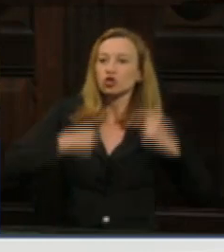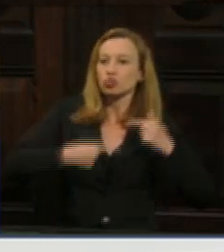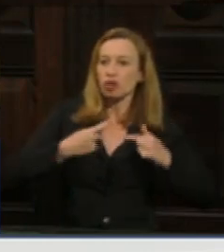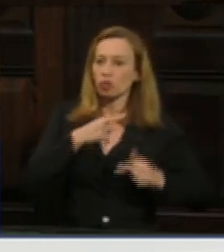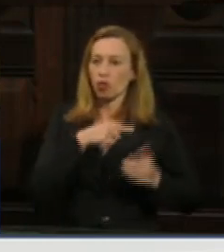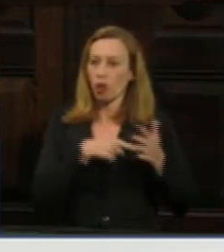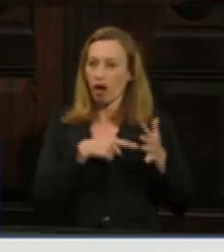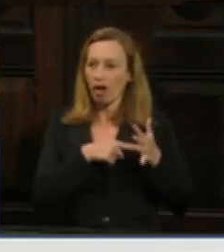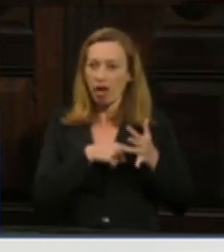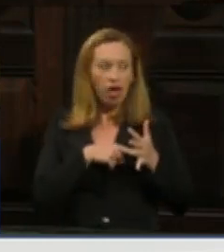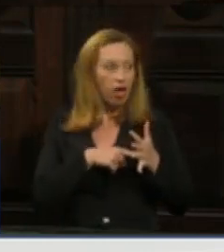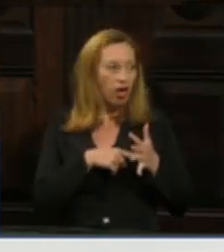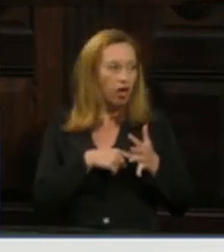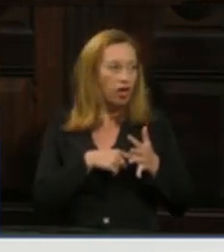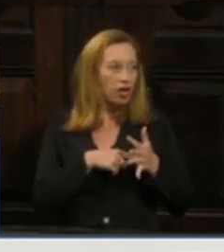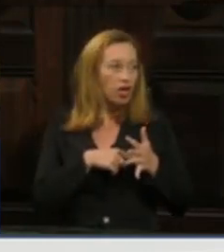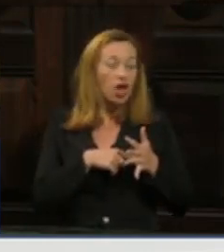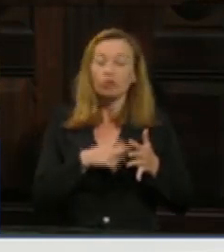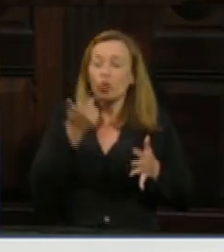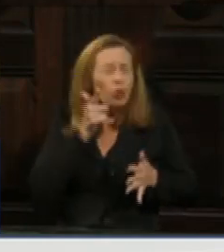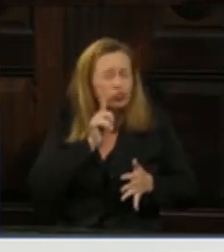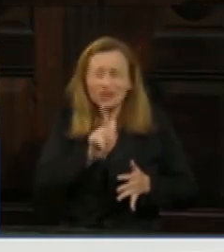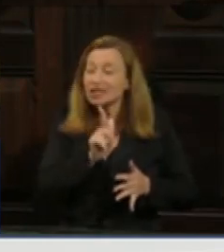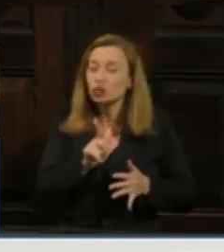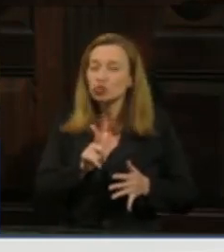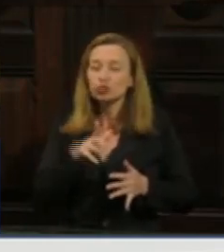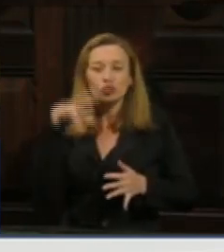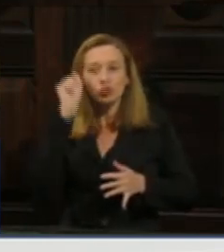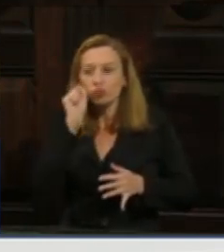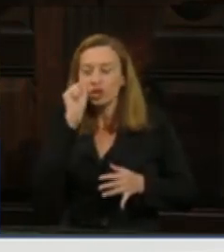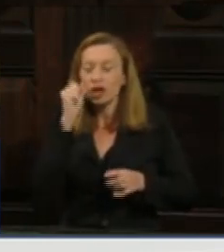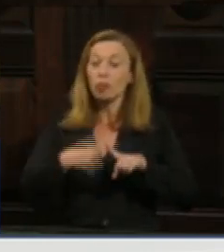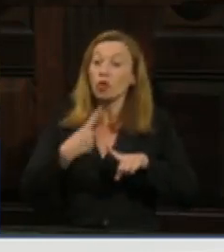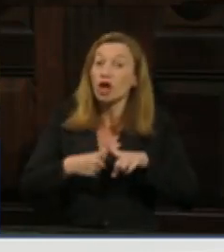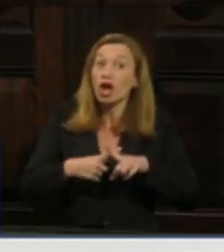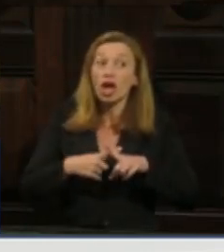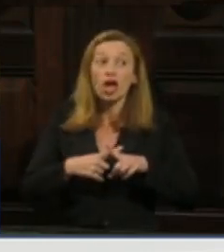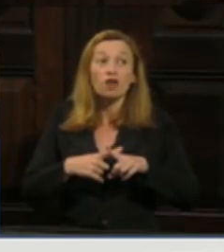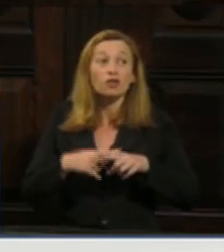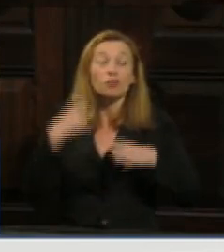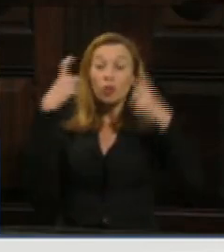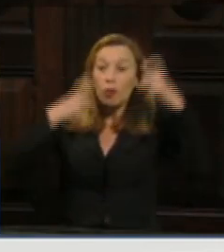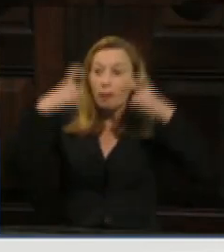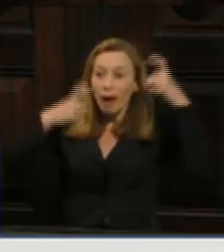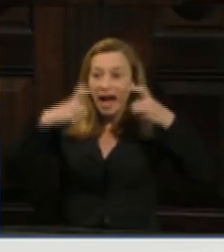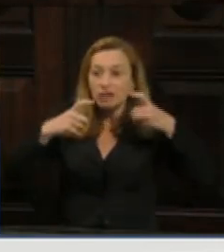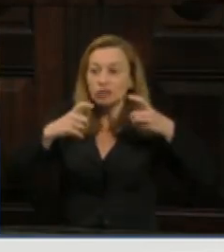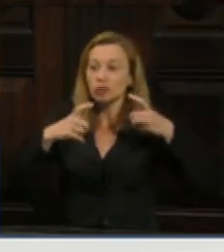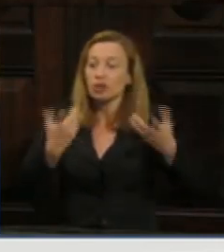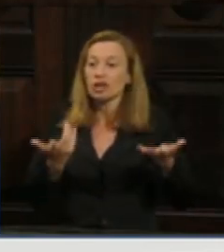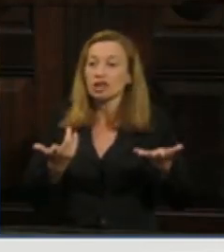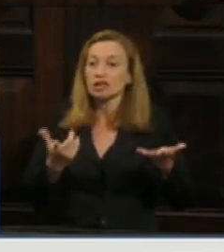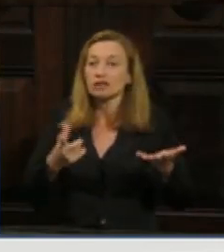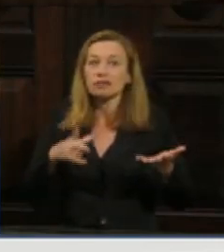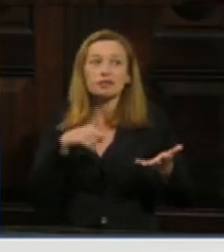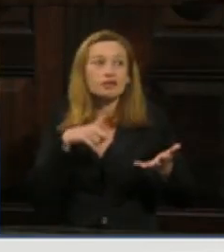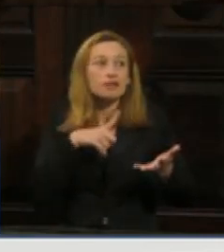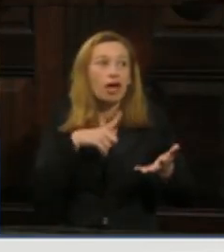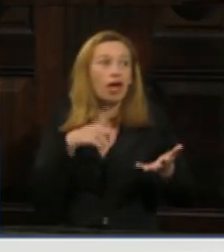com a prestação de uma loja da esquina atrasada em 2 dias, eu não durmo, eu fico preocupado, porque eu quero colocar aquilo em